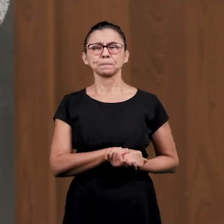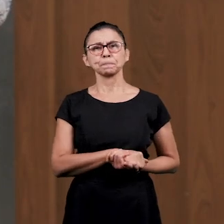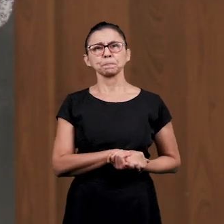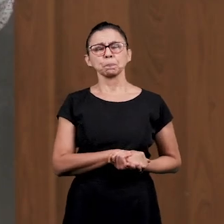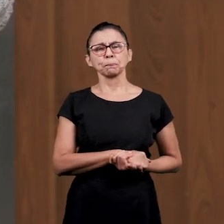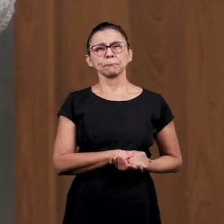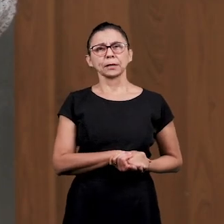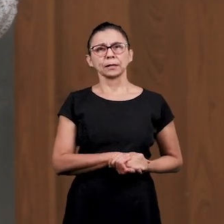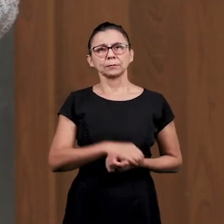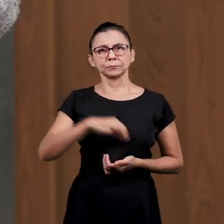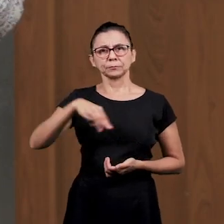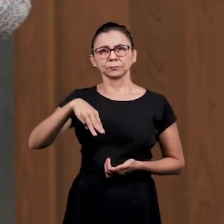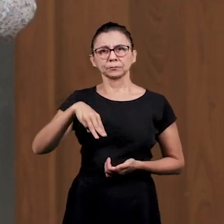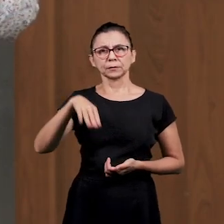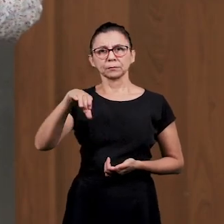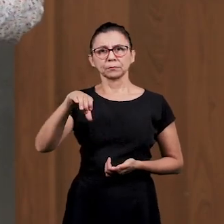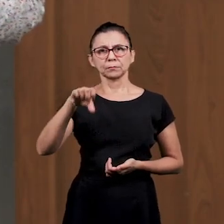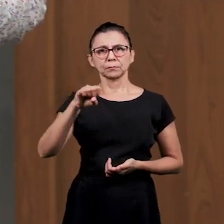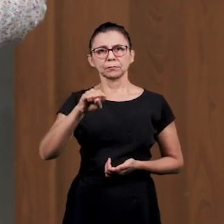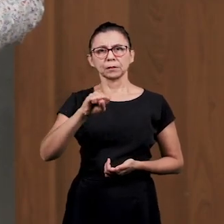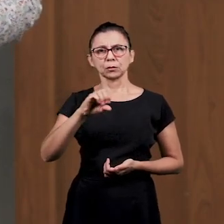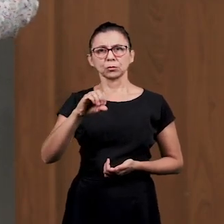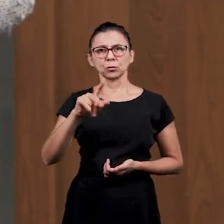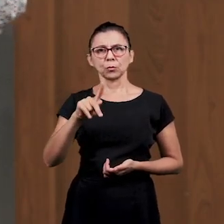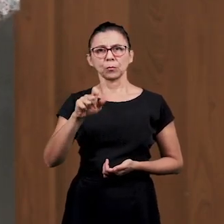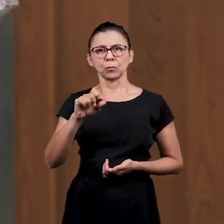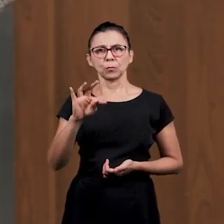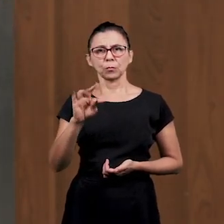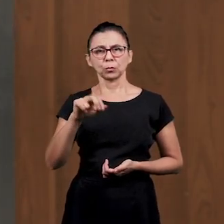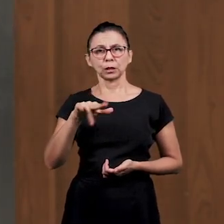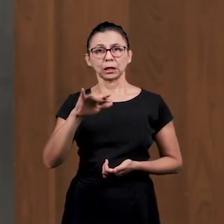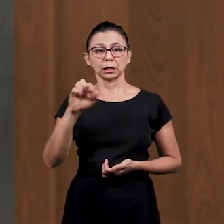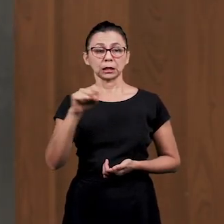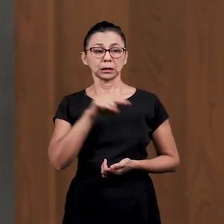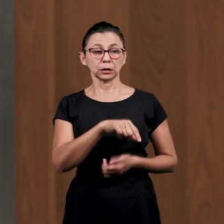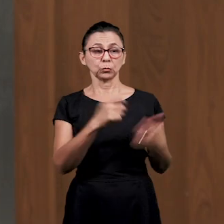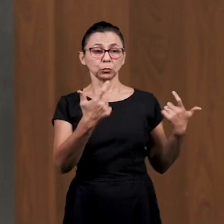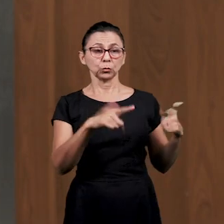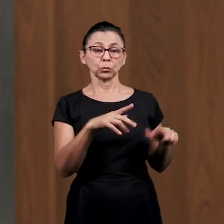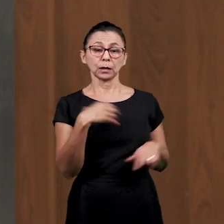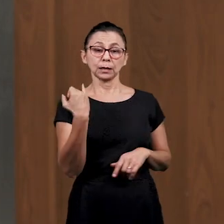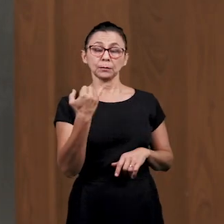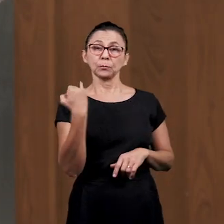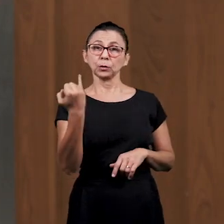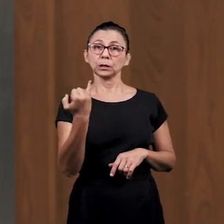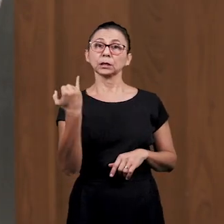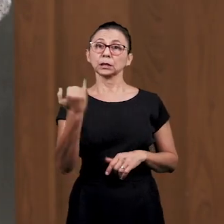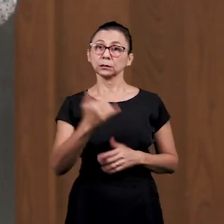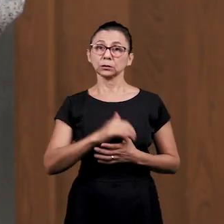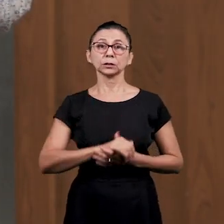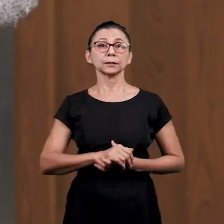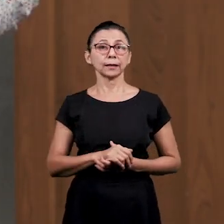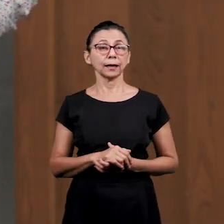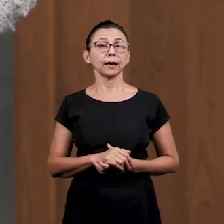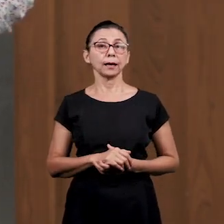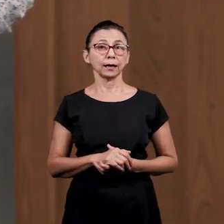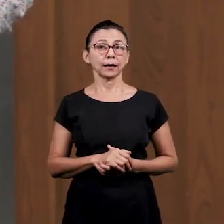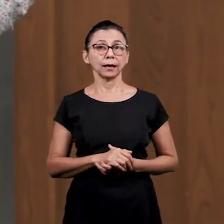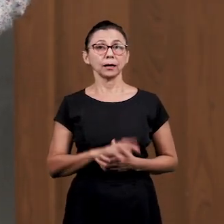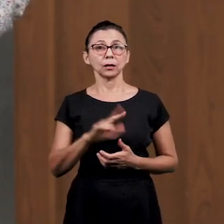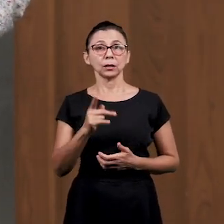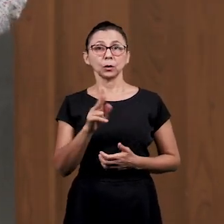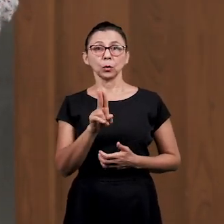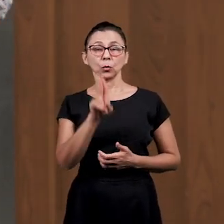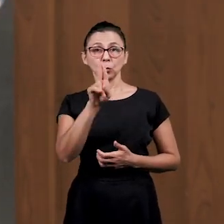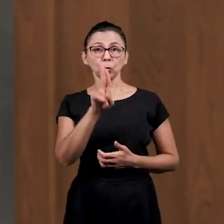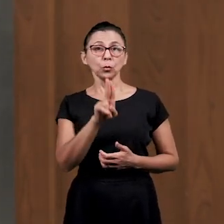região mais próspera e mais importante do mundo. E Ur dos Caldeus era uma das cidades mais importantes.